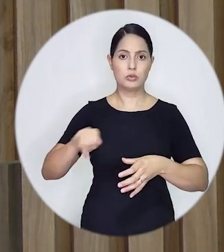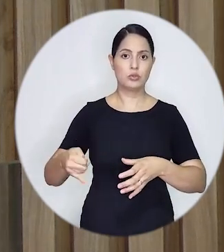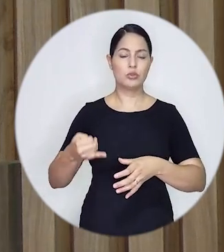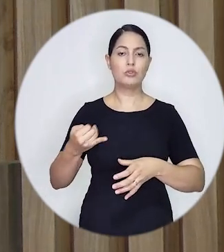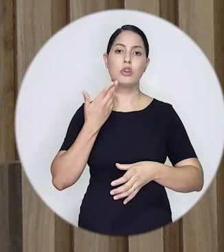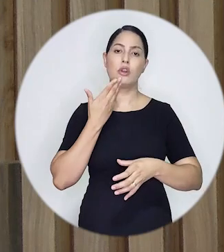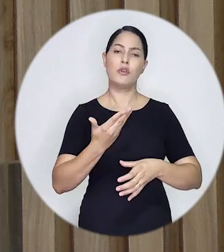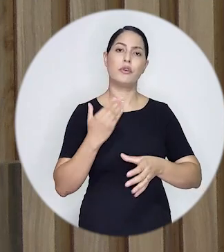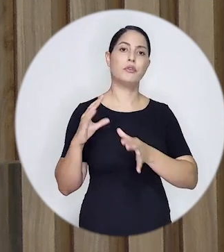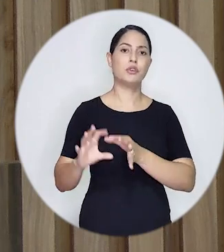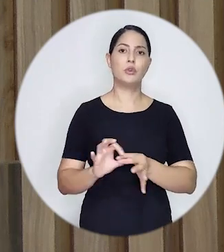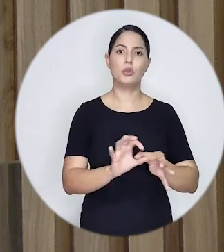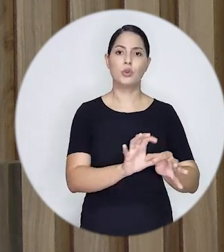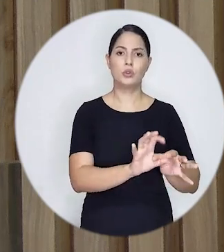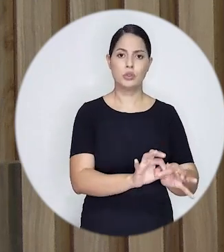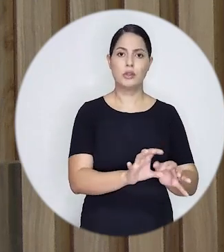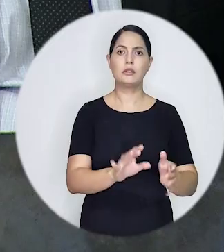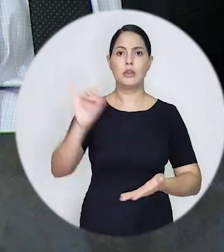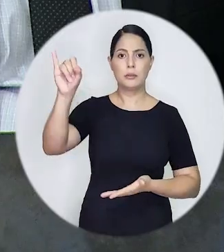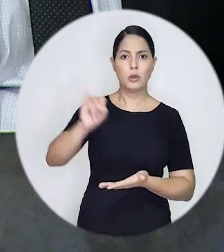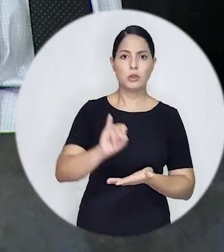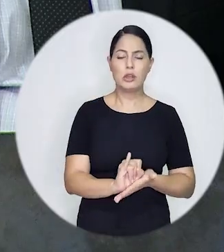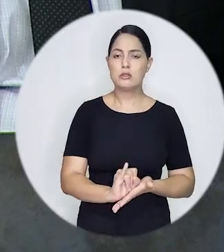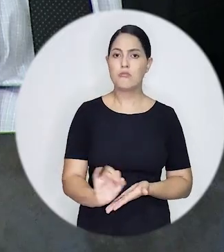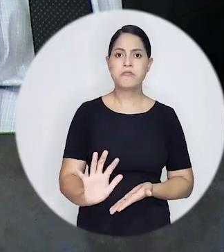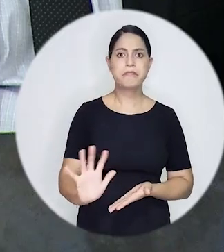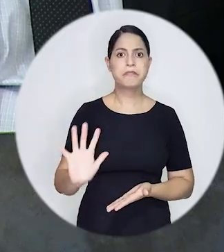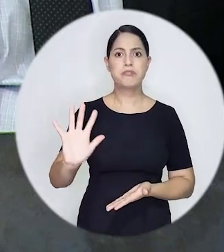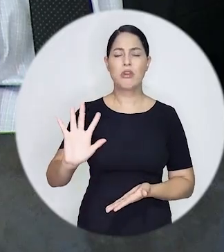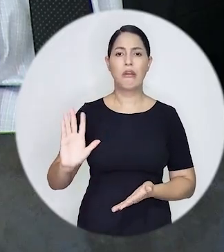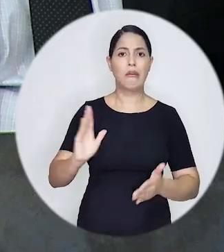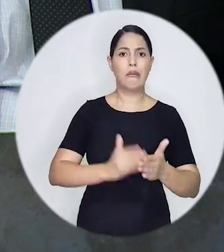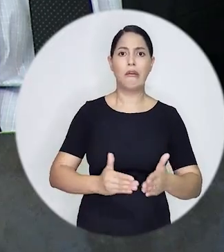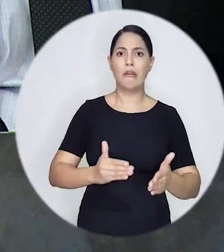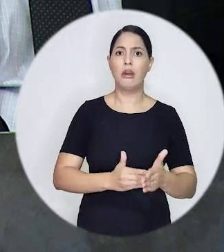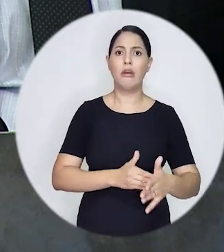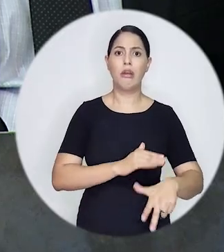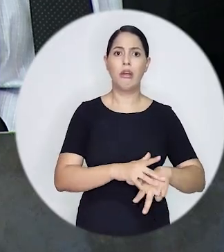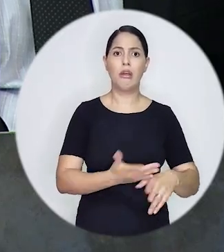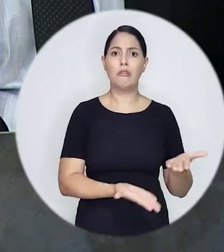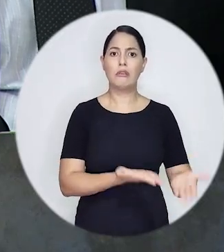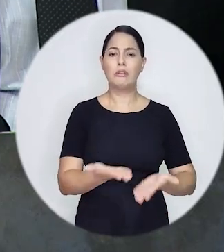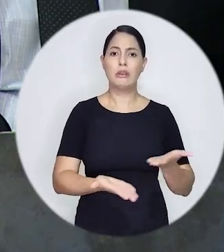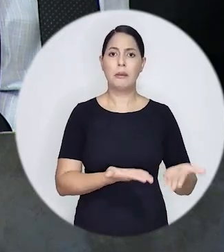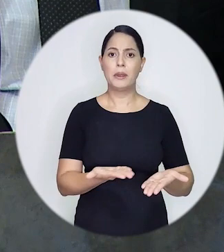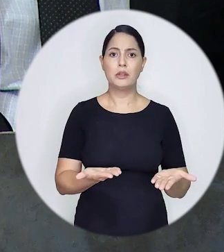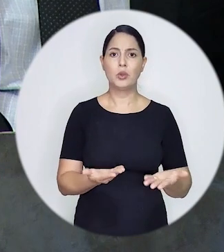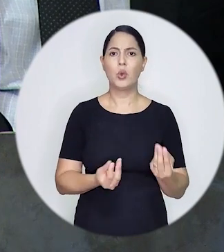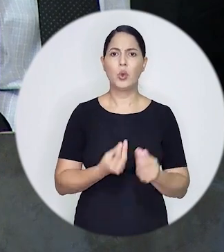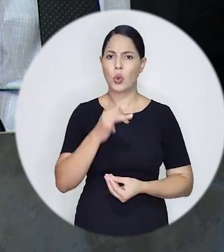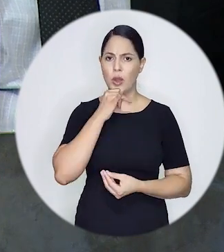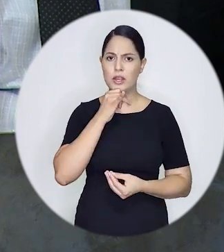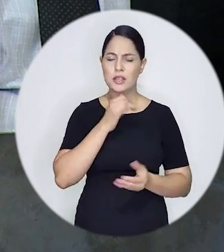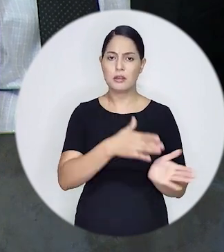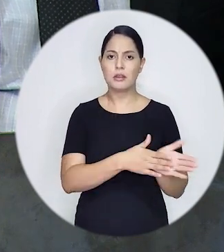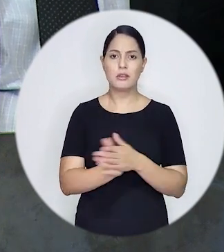para o futuro, é um tema para o presente. Acomodação não é palavra que consta do nosso